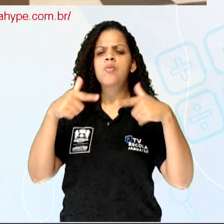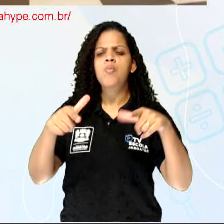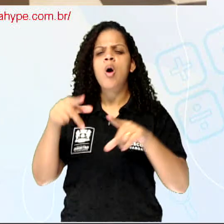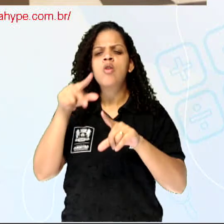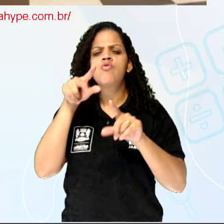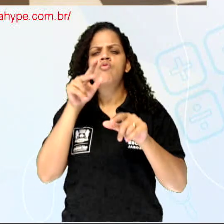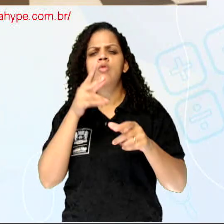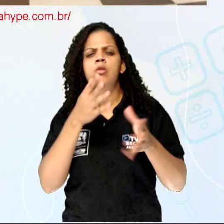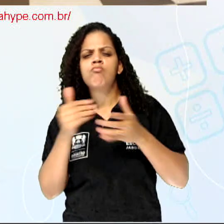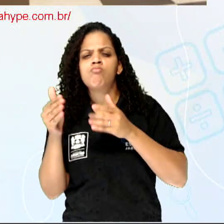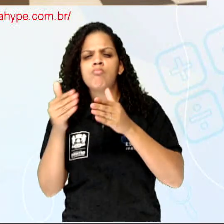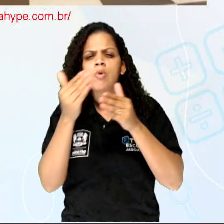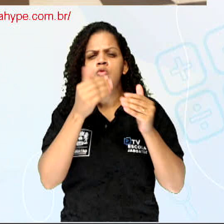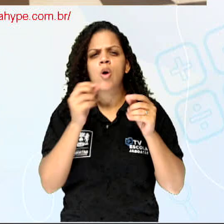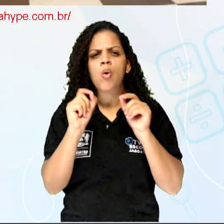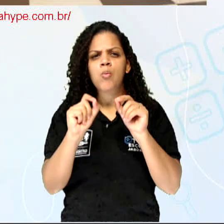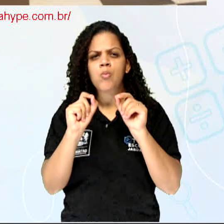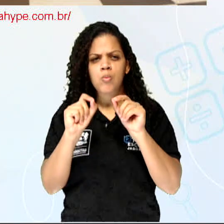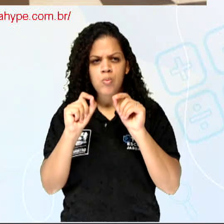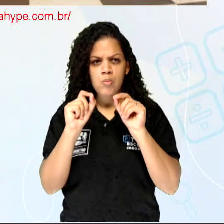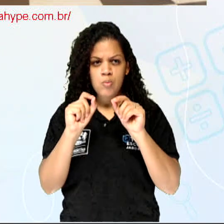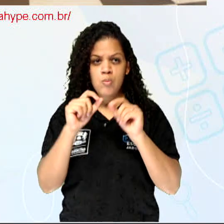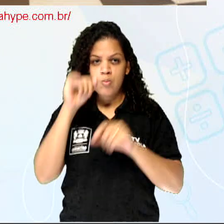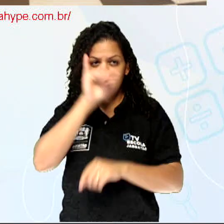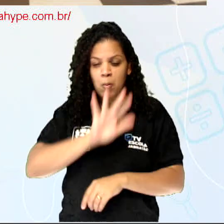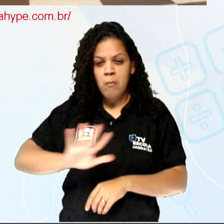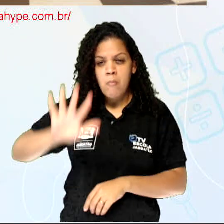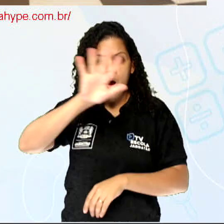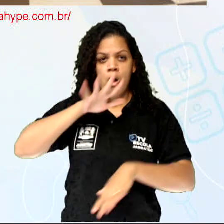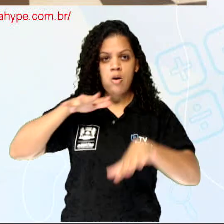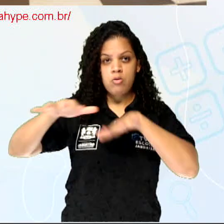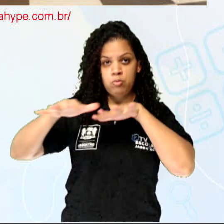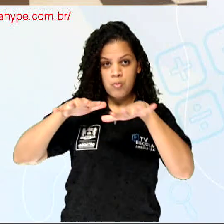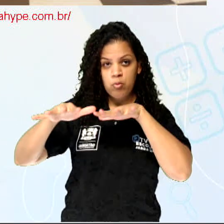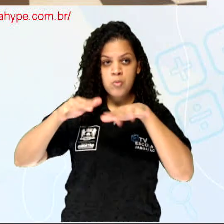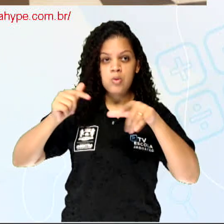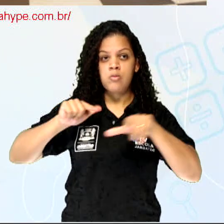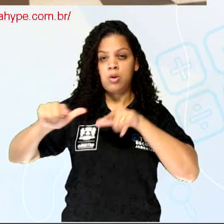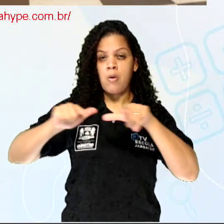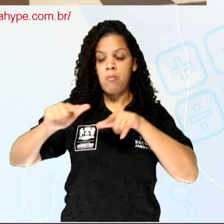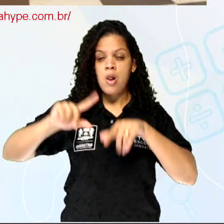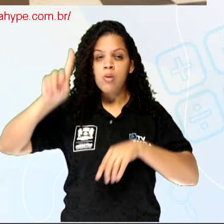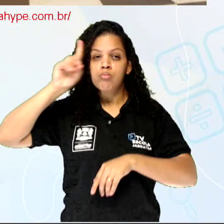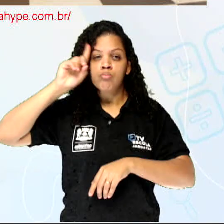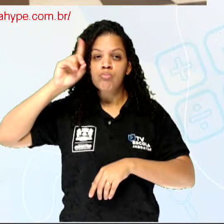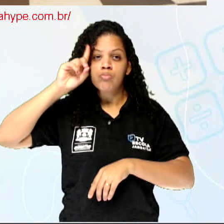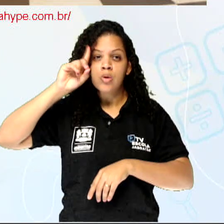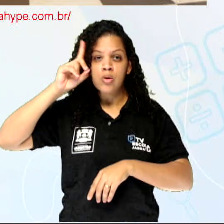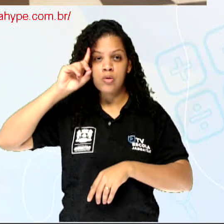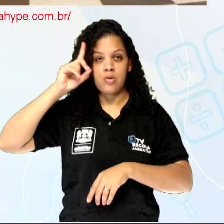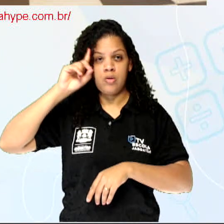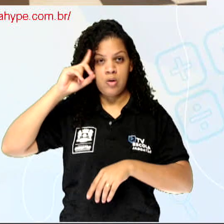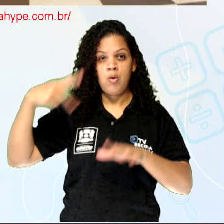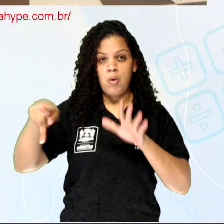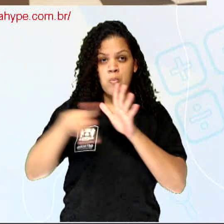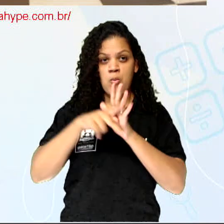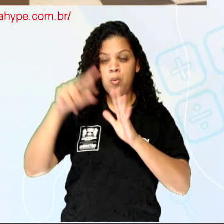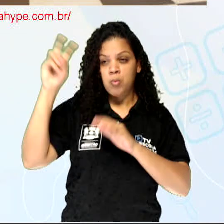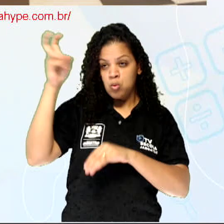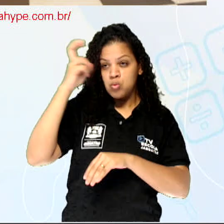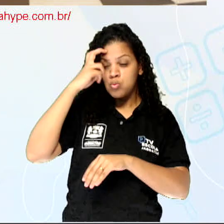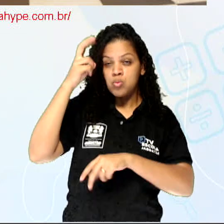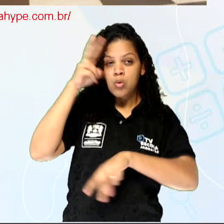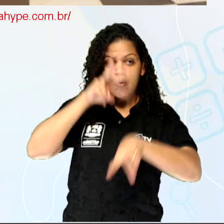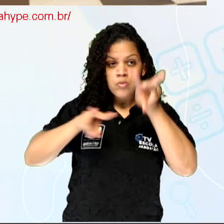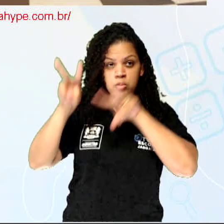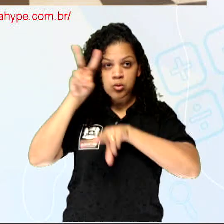em movimento. Trabalha com o cotidiano, com a própria cultura visual, explorando, além da ideia do artista ou de um